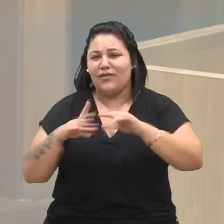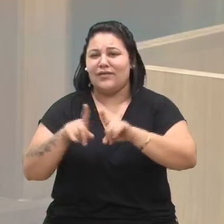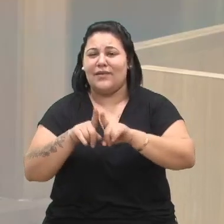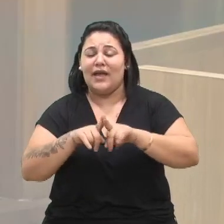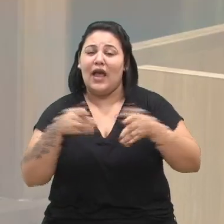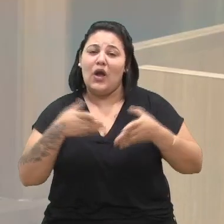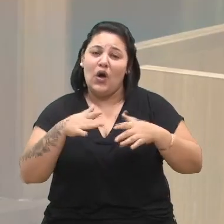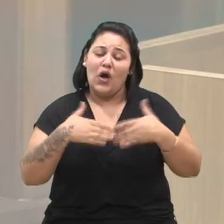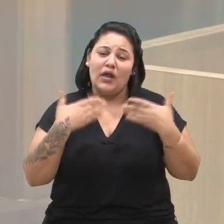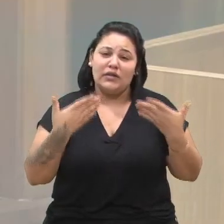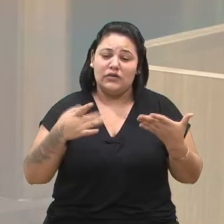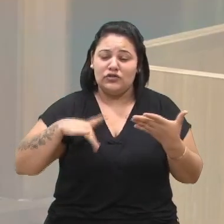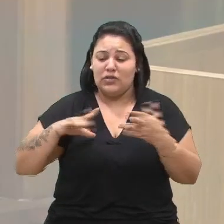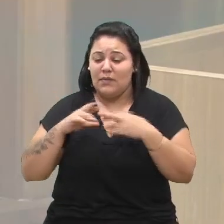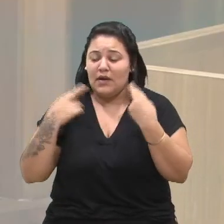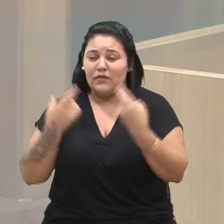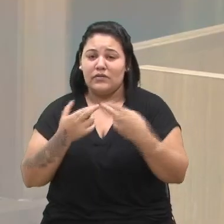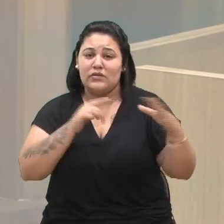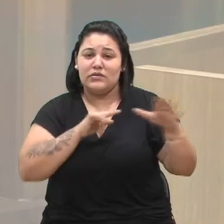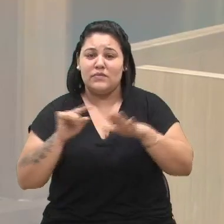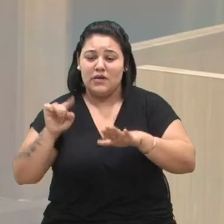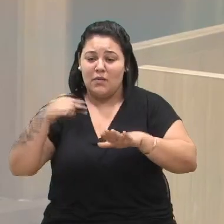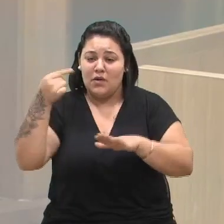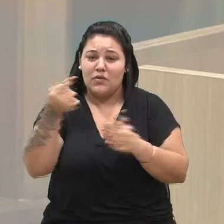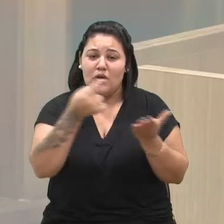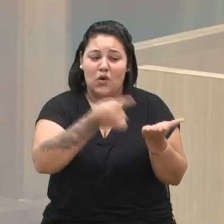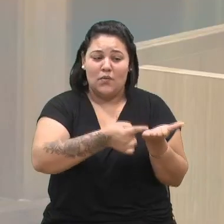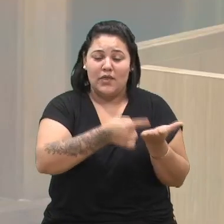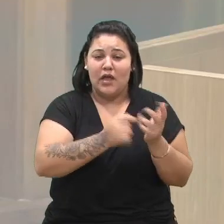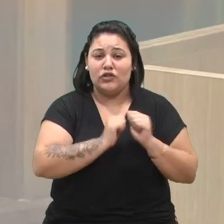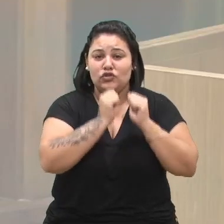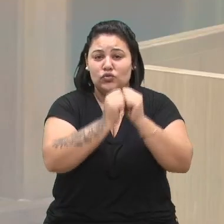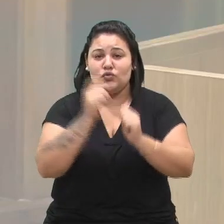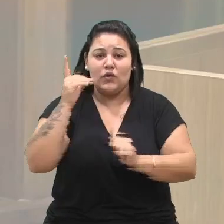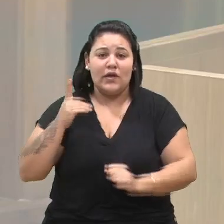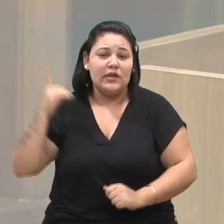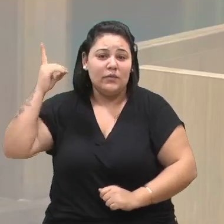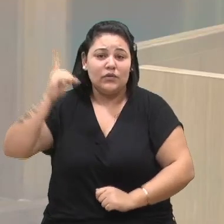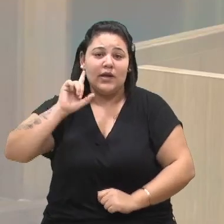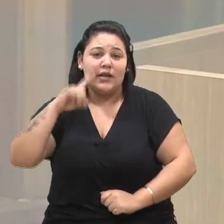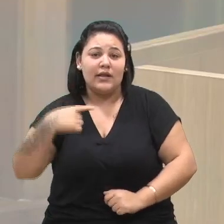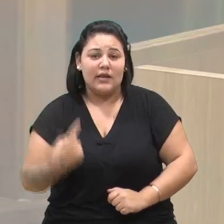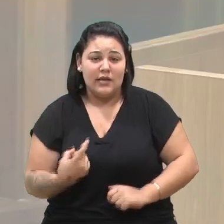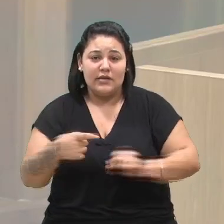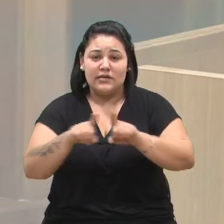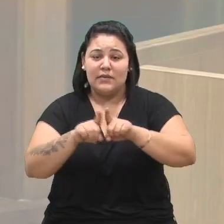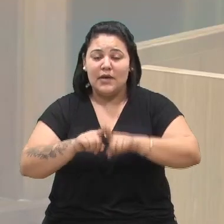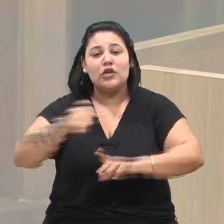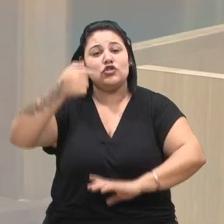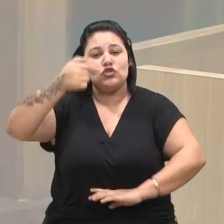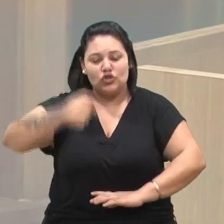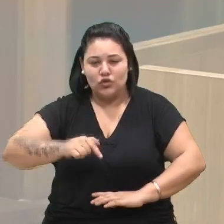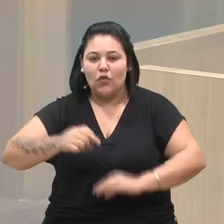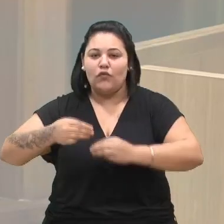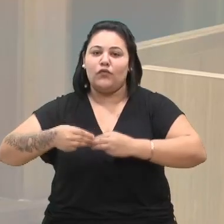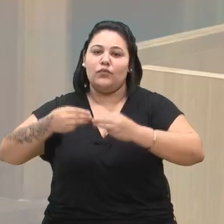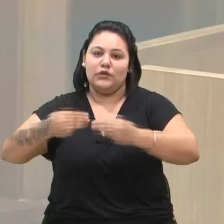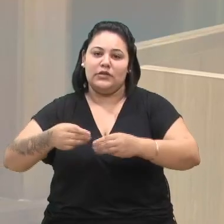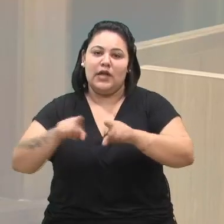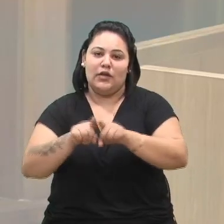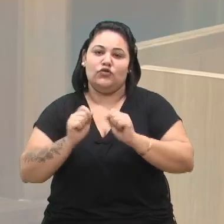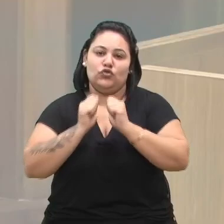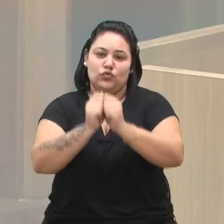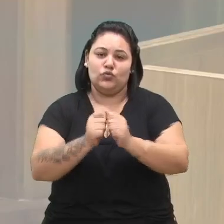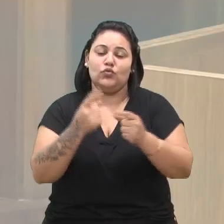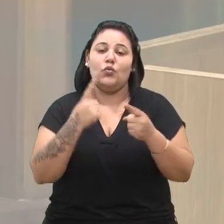nós teremos uma reunião semana que vem agendado através da deputada Denise Pessoa, novamente com o Ministério, porque